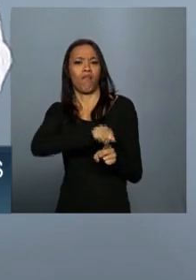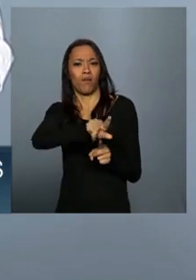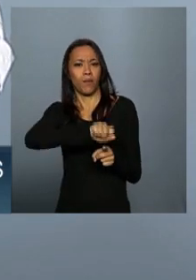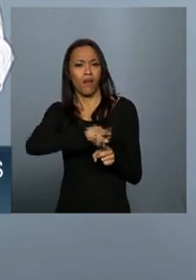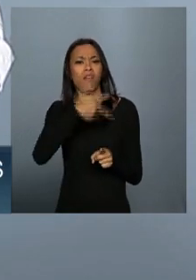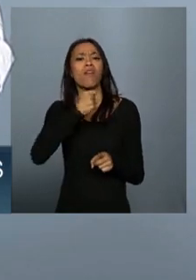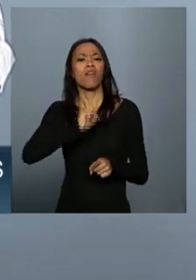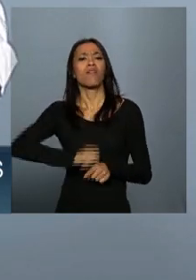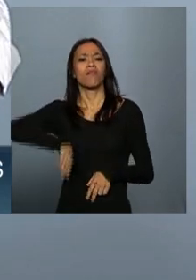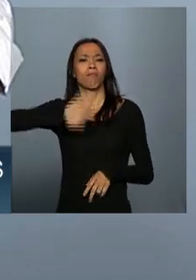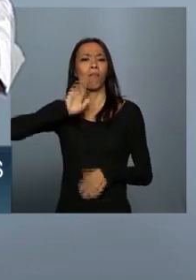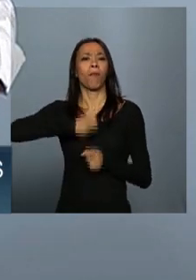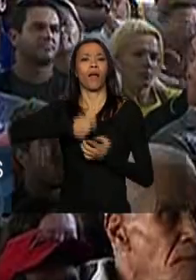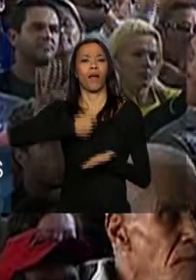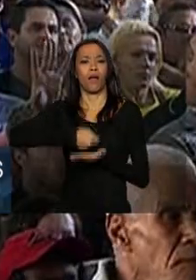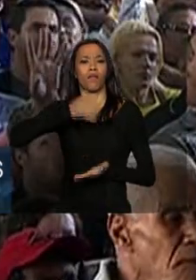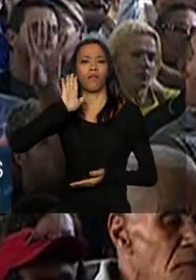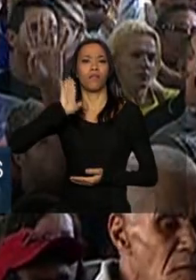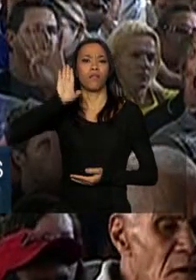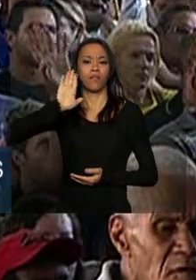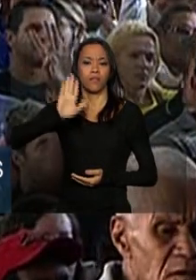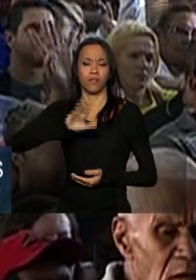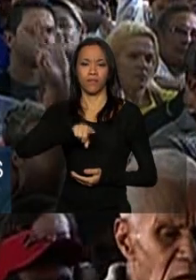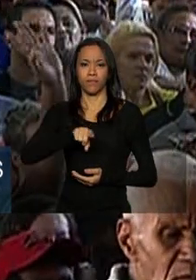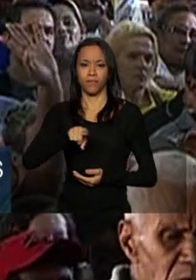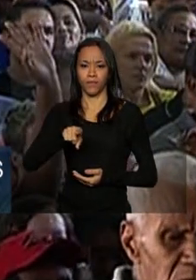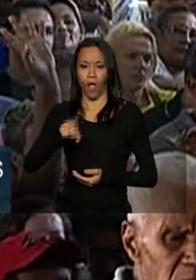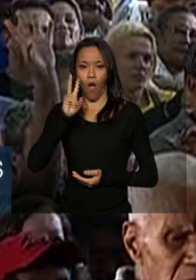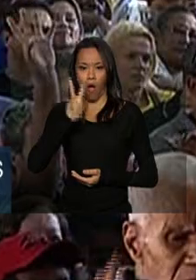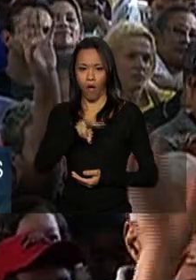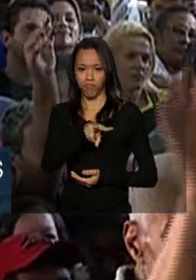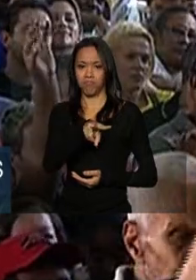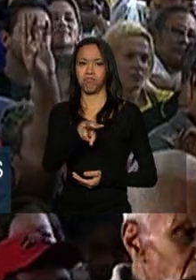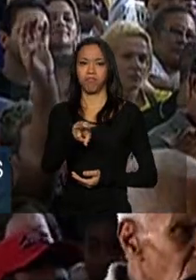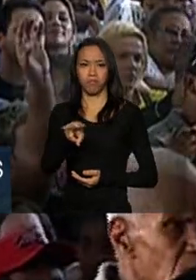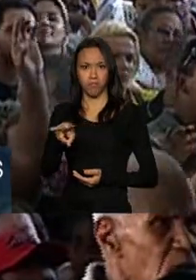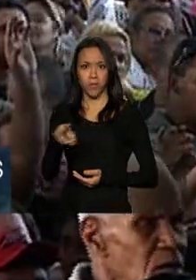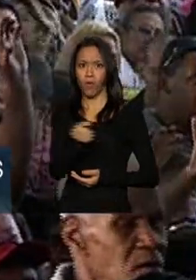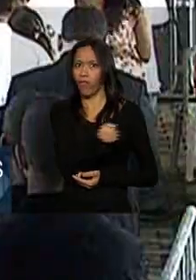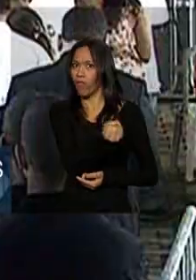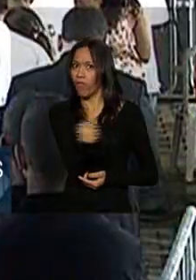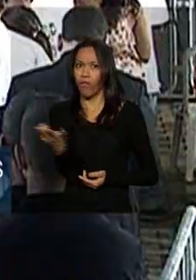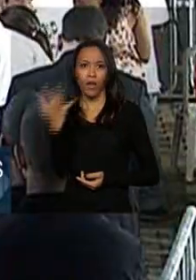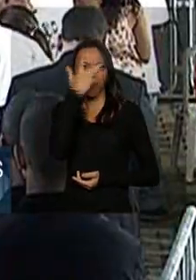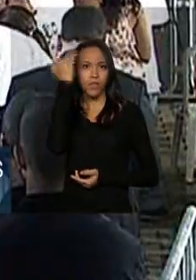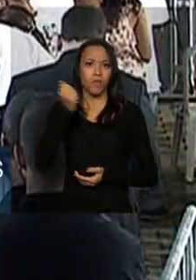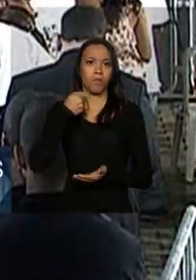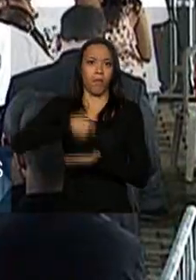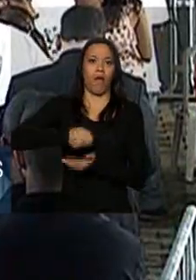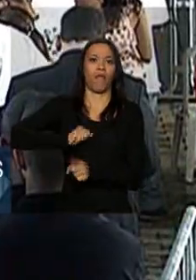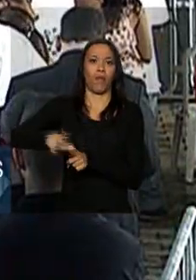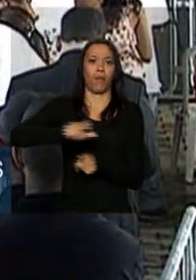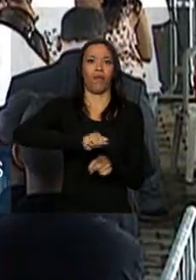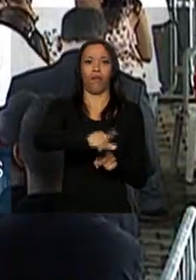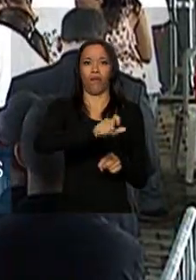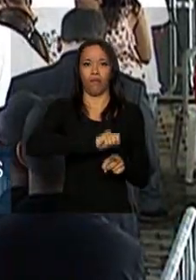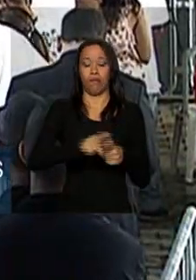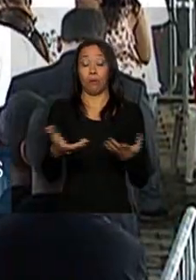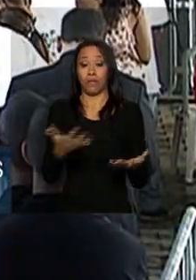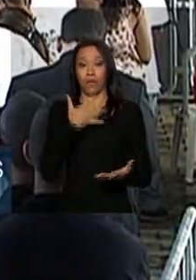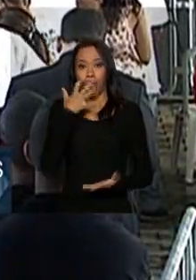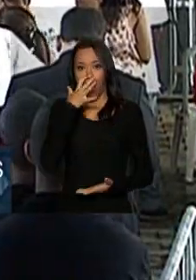aqui pagava aluguel, levanta a mão. Olha para trás, pessoal, para ver quanta gente pagava aluguel. Olha só, presidenta, que